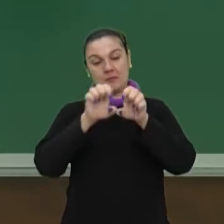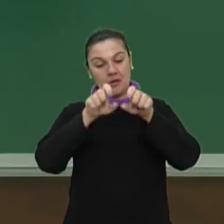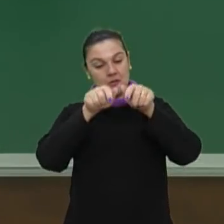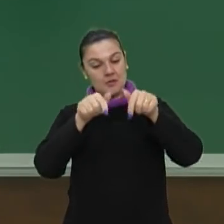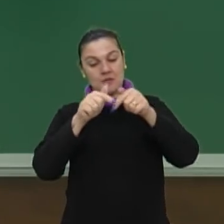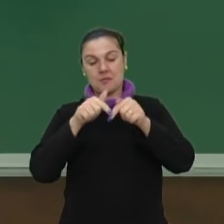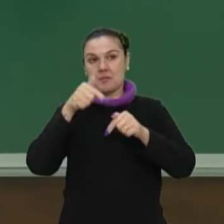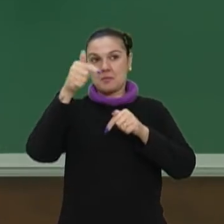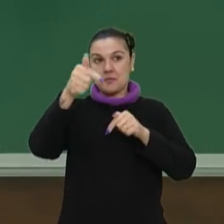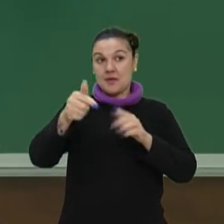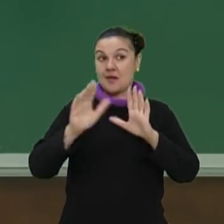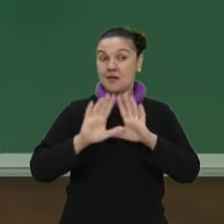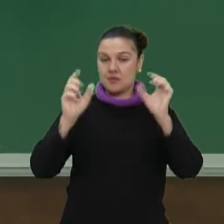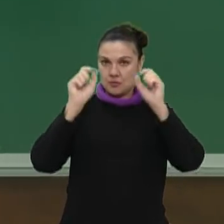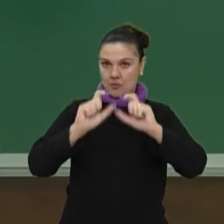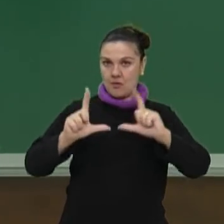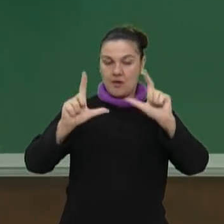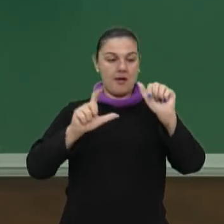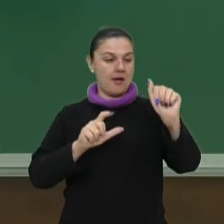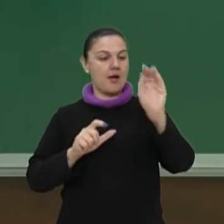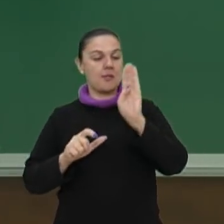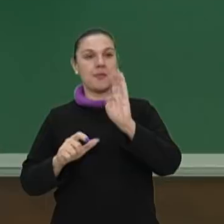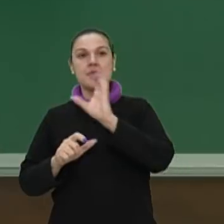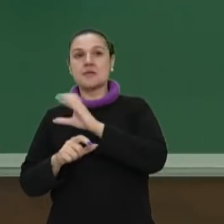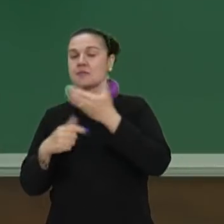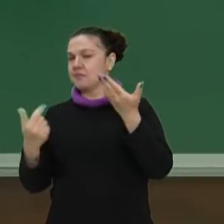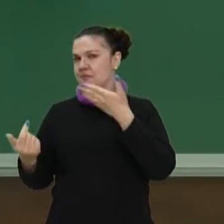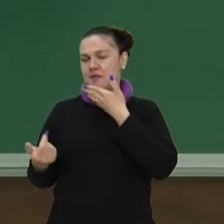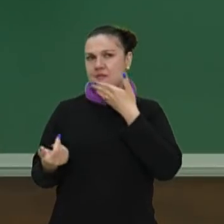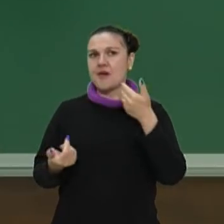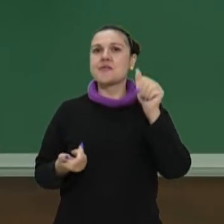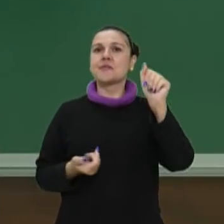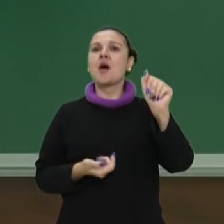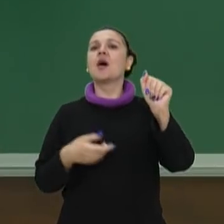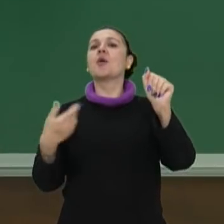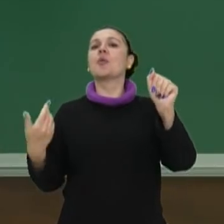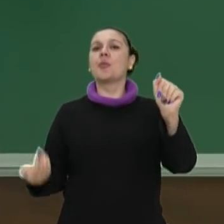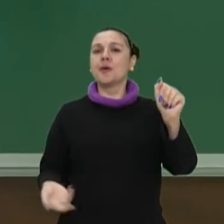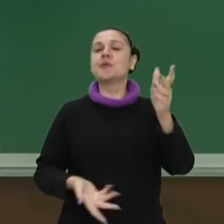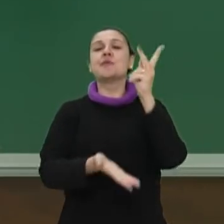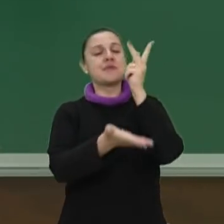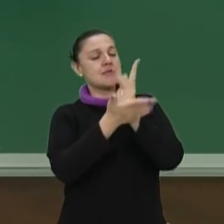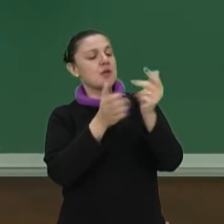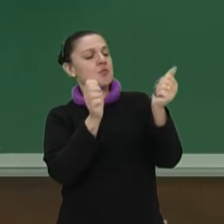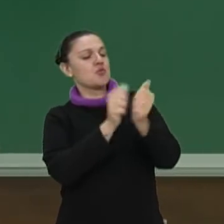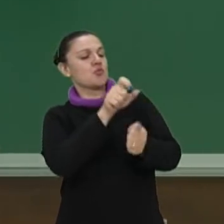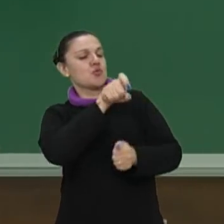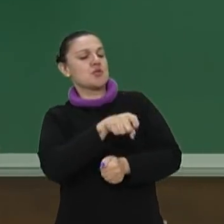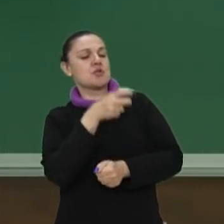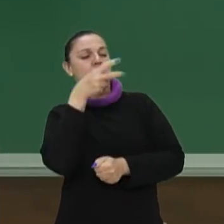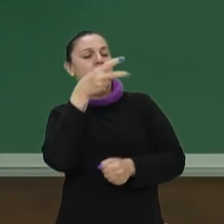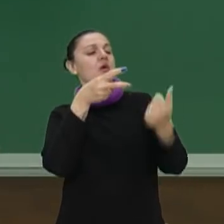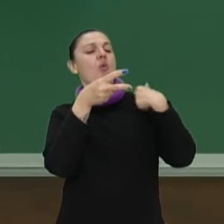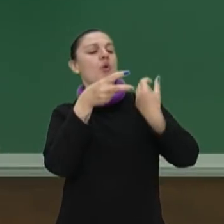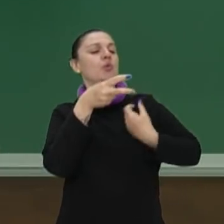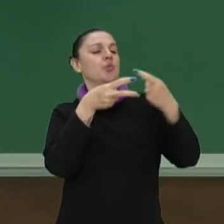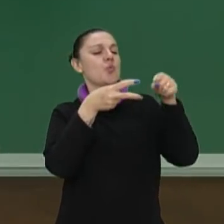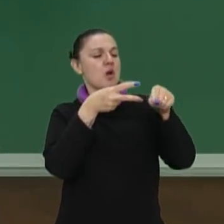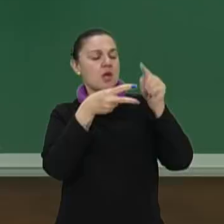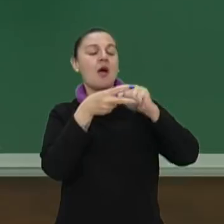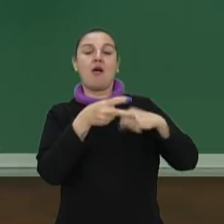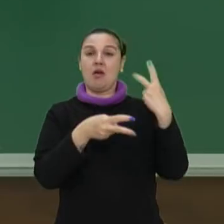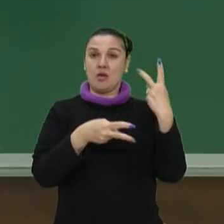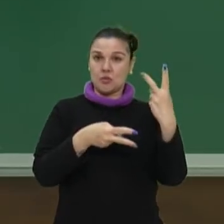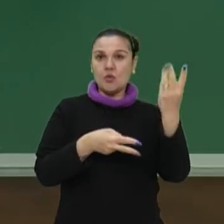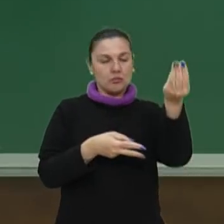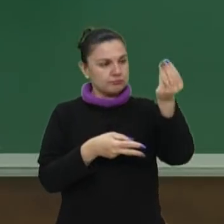próximo slide, a primeira coisa é destacar a ABC, né? E aqui é simples, o A vale 2, né? O A sempre é o coeficiente do x ao quadrado está aqui, o